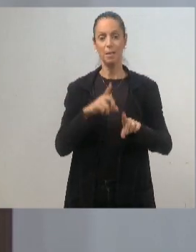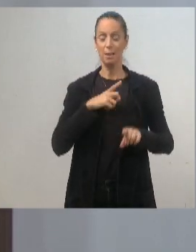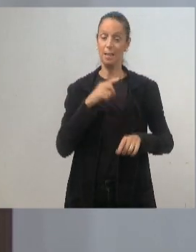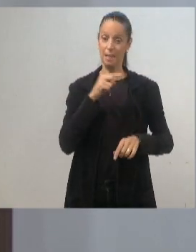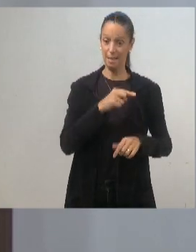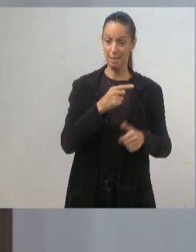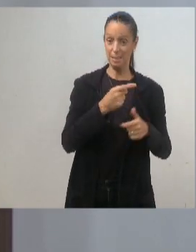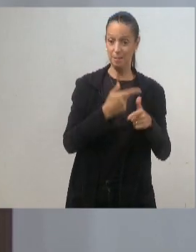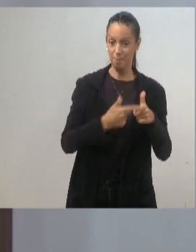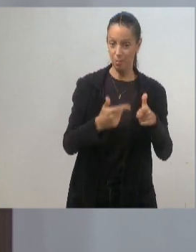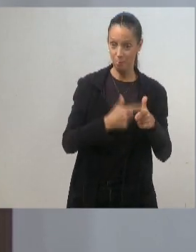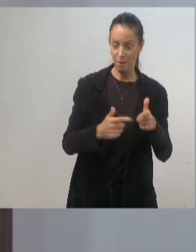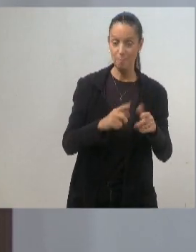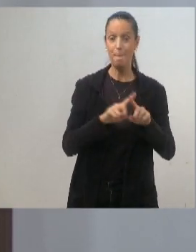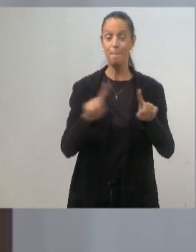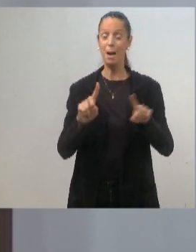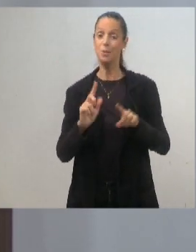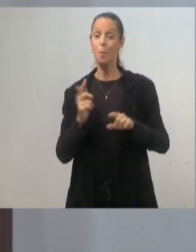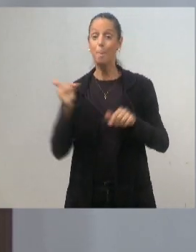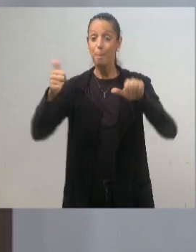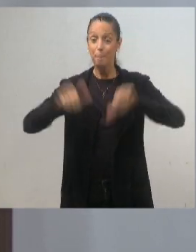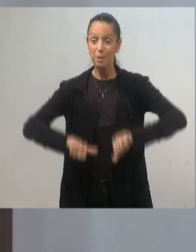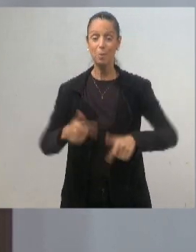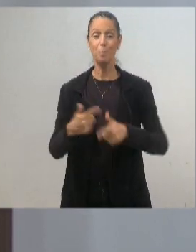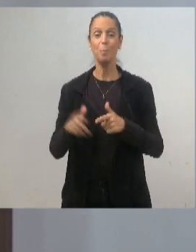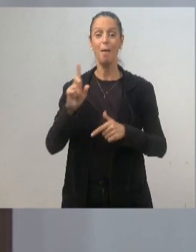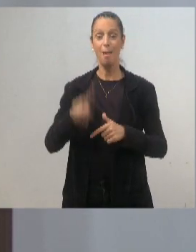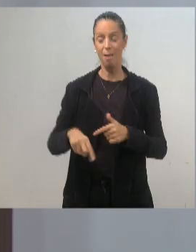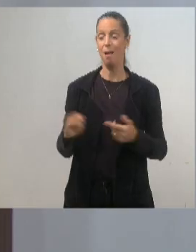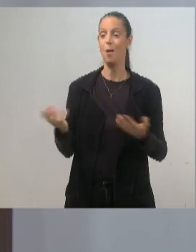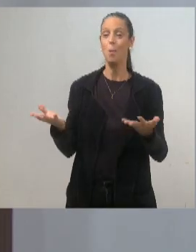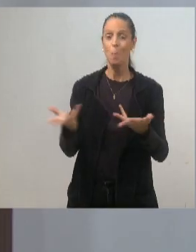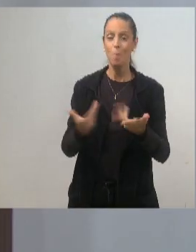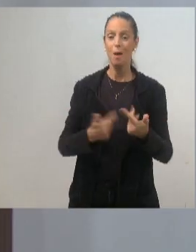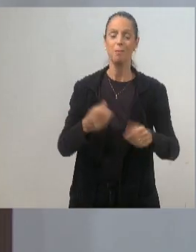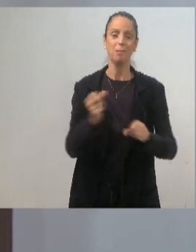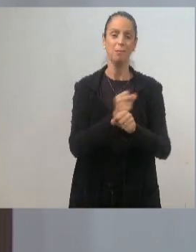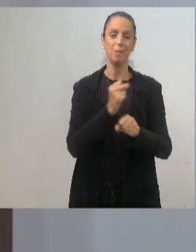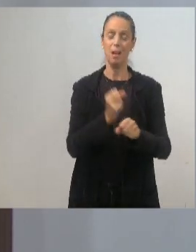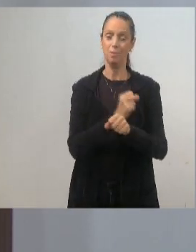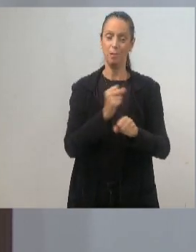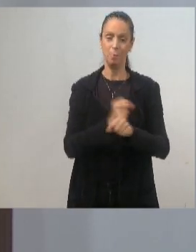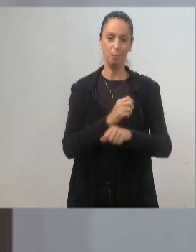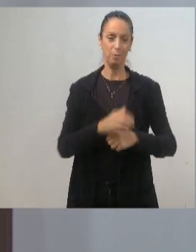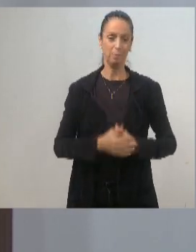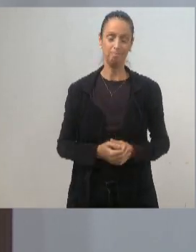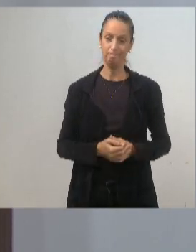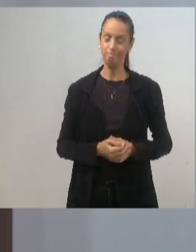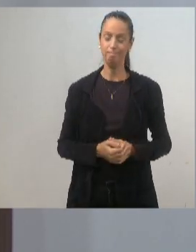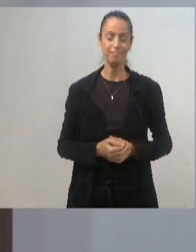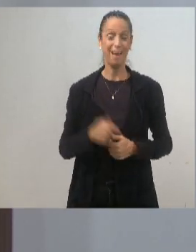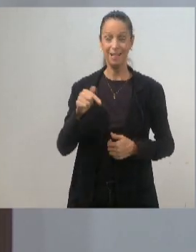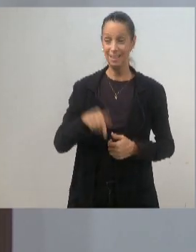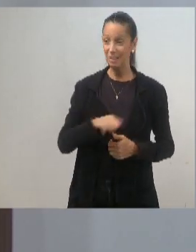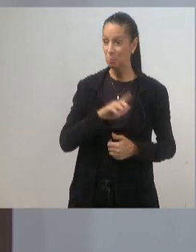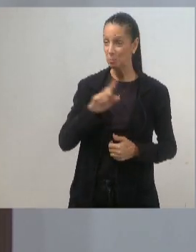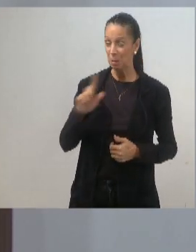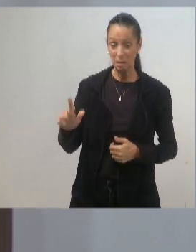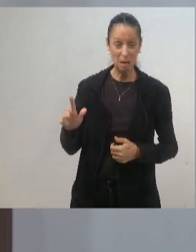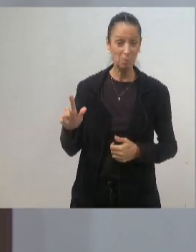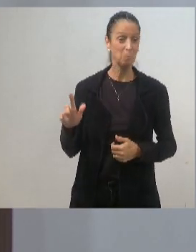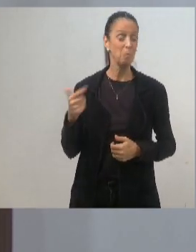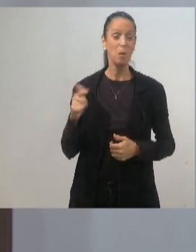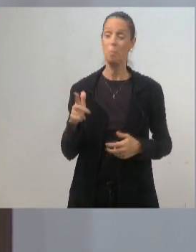Porque a qualidade da obra que está sendo executada lá é lastimável. Eu duvido alguém encontrar aqui em Blumenau um local que